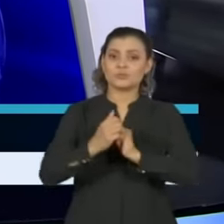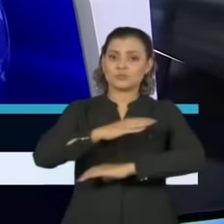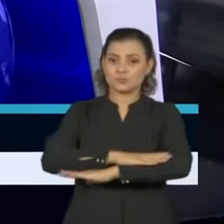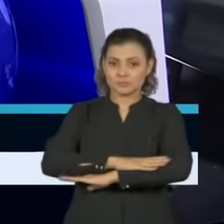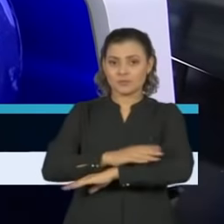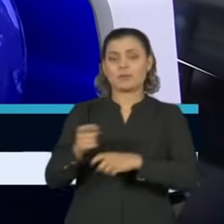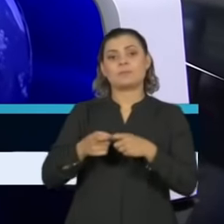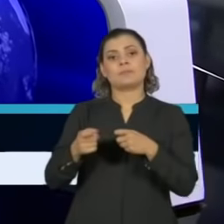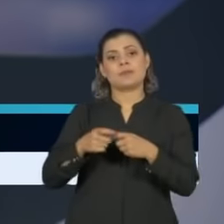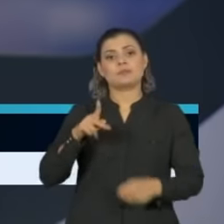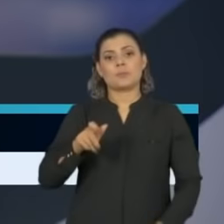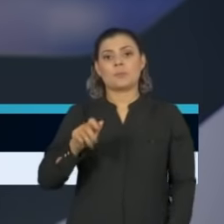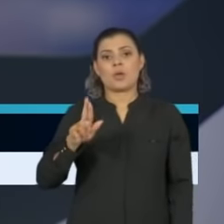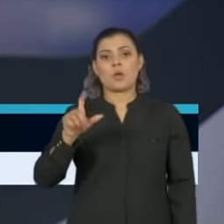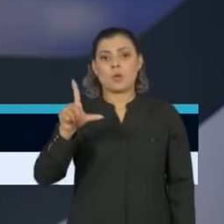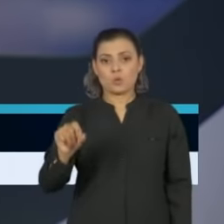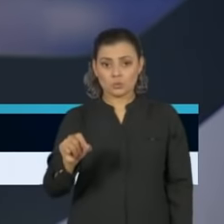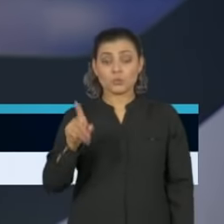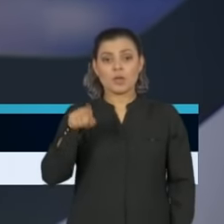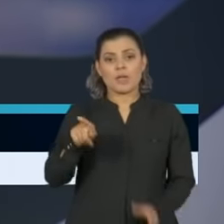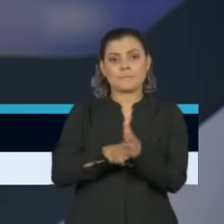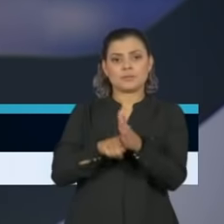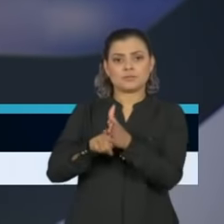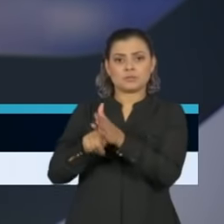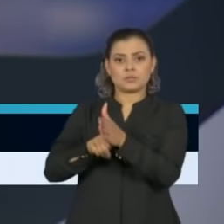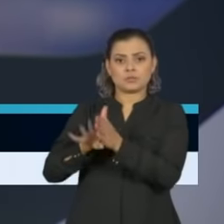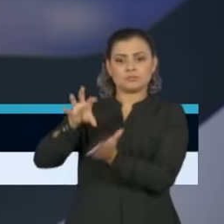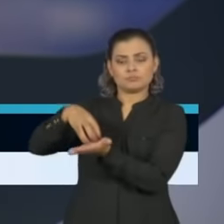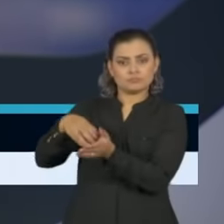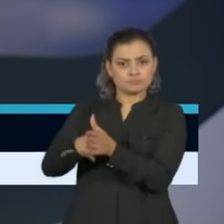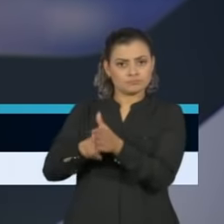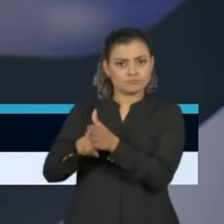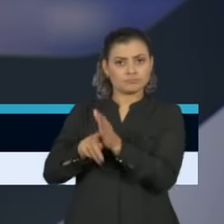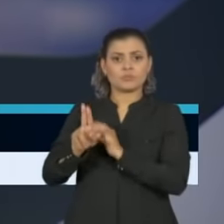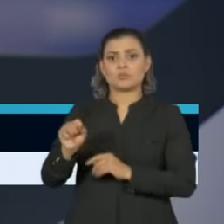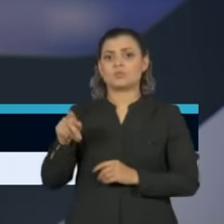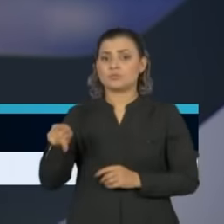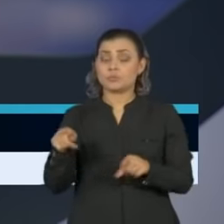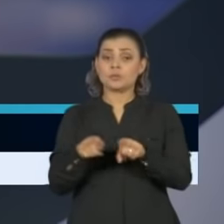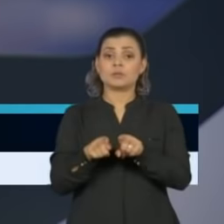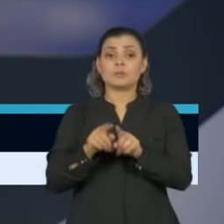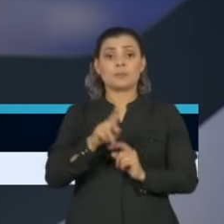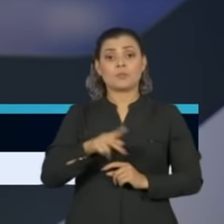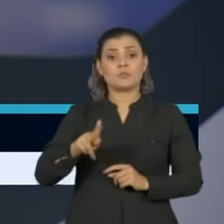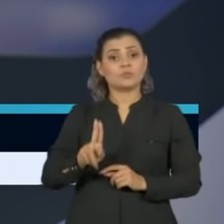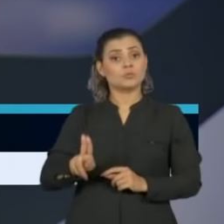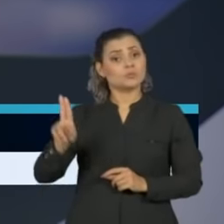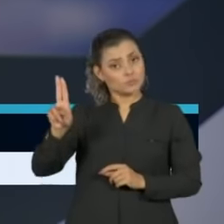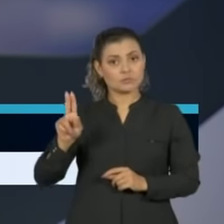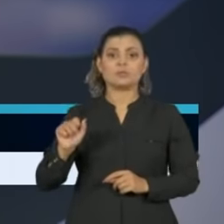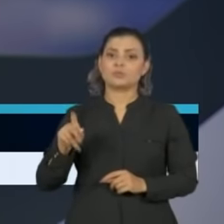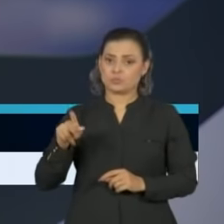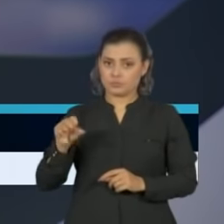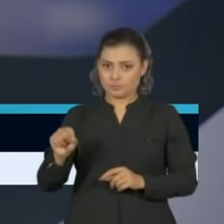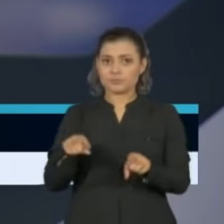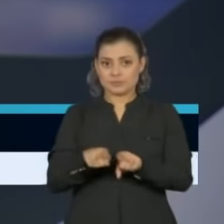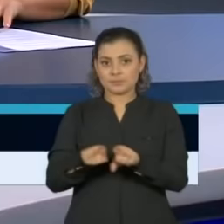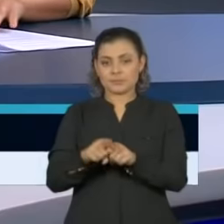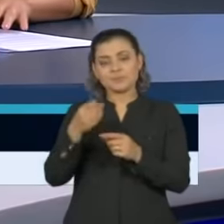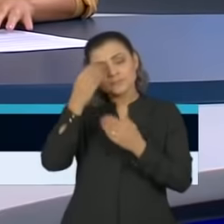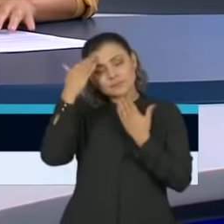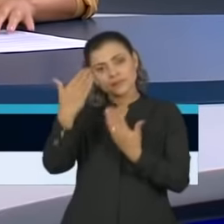médico virologista Paulo Zanotto. Ele é pesquisador da plataforma científica Pasteur USP e professor da Universidade de São Paulo. Boa tarde,